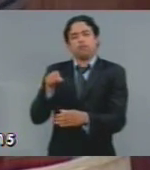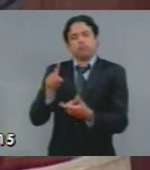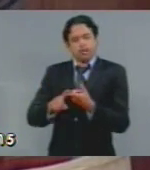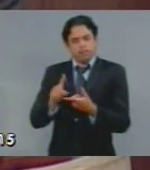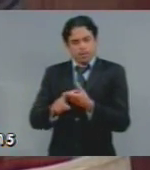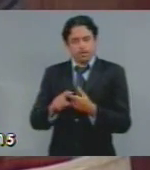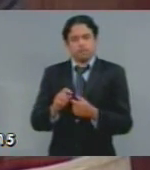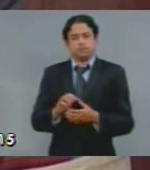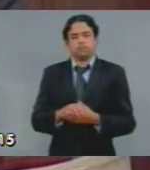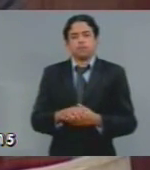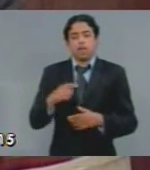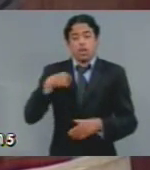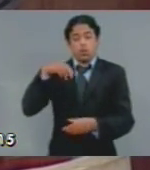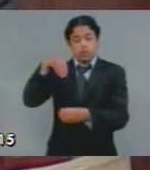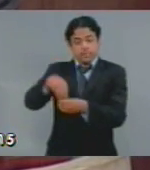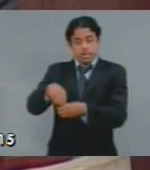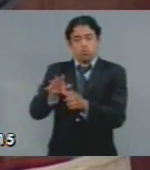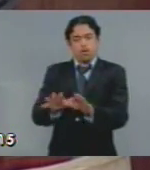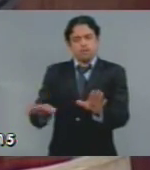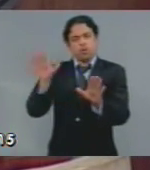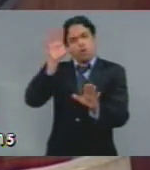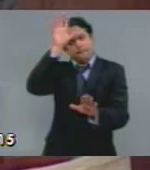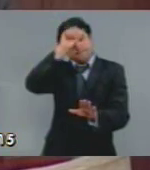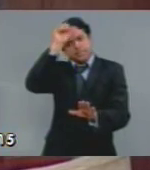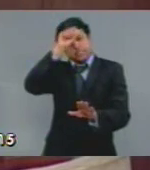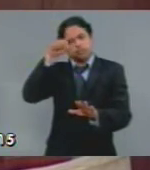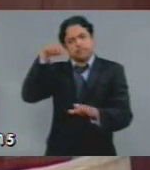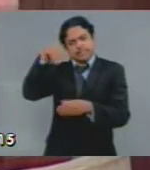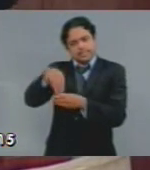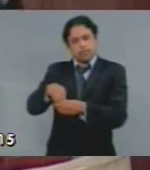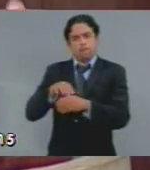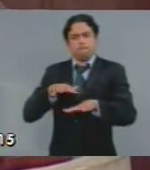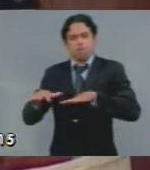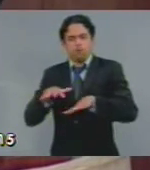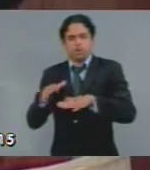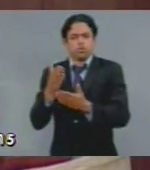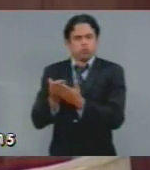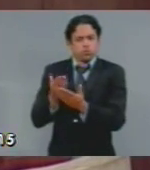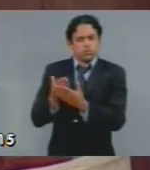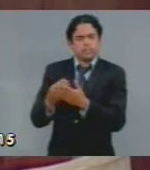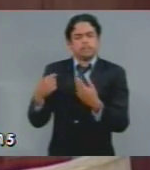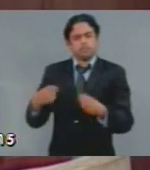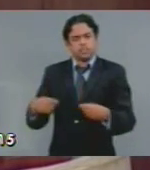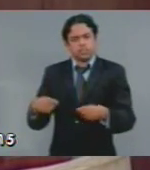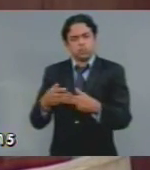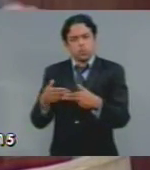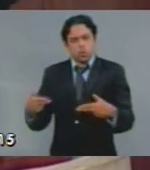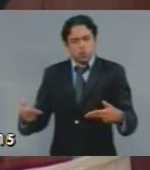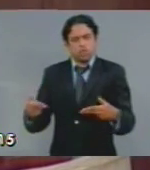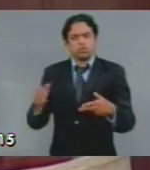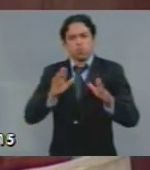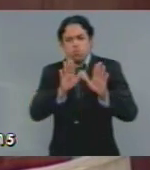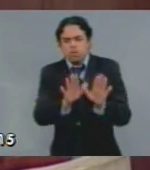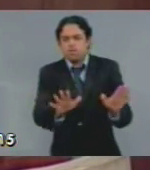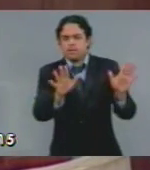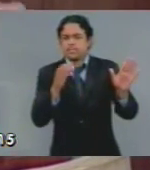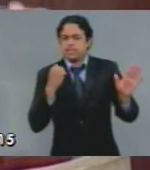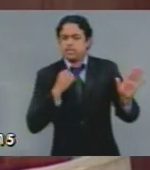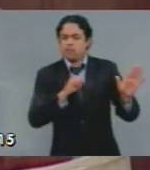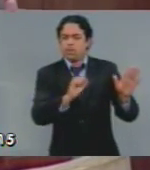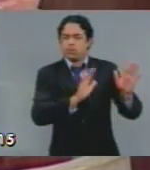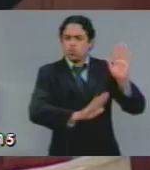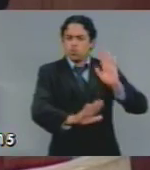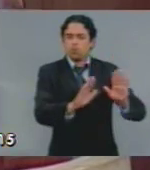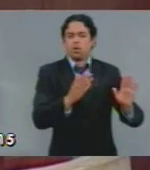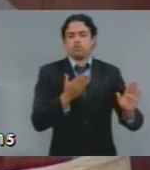tanto. Eu que aprendi lá, ao fazer o movimento estudantil, a necessidade do apreço à universidade pública, a defesa da universidade